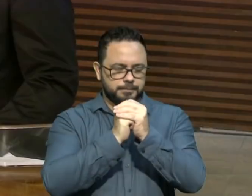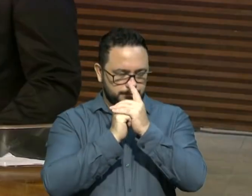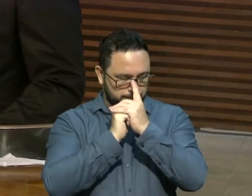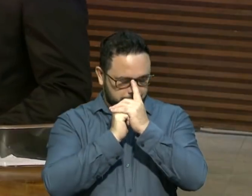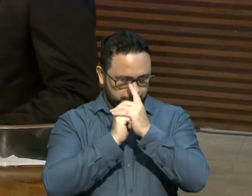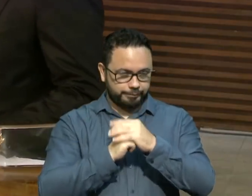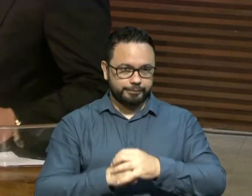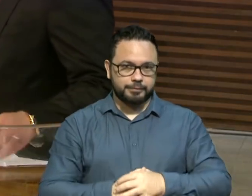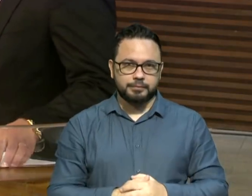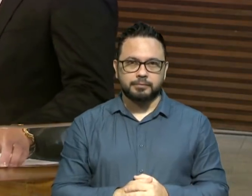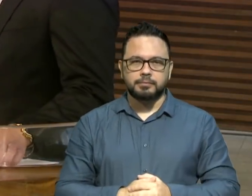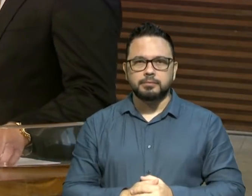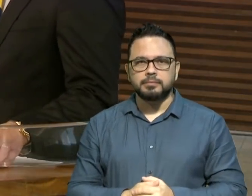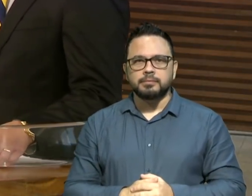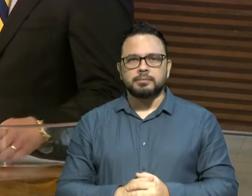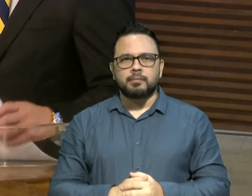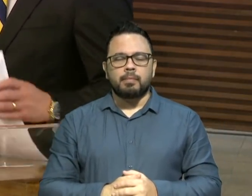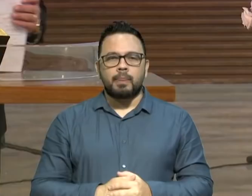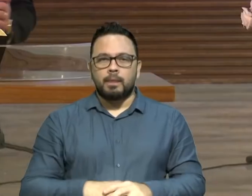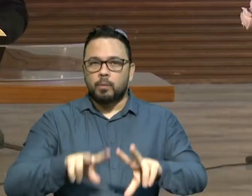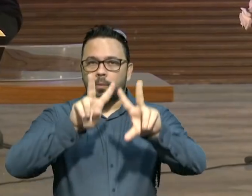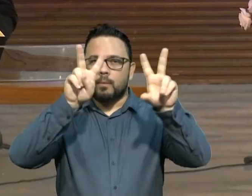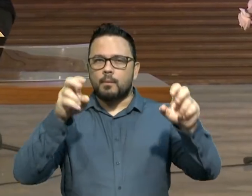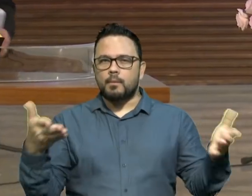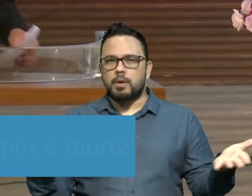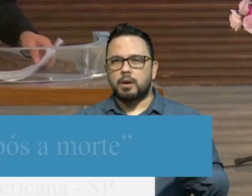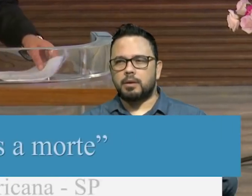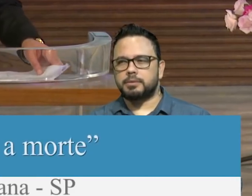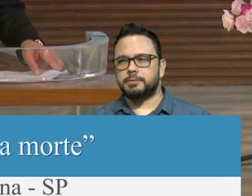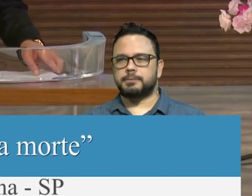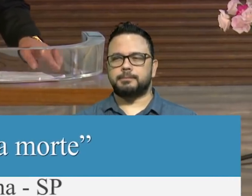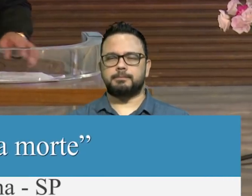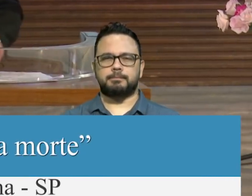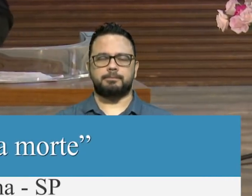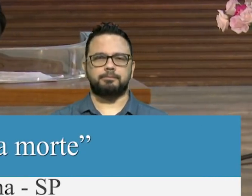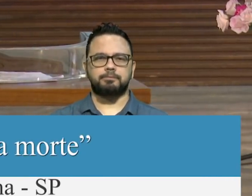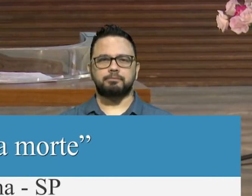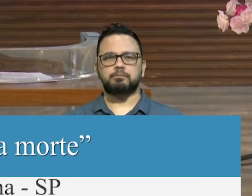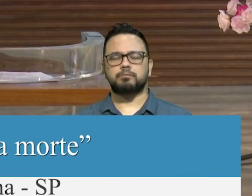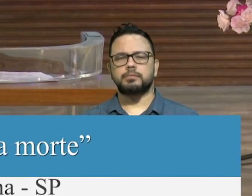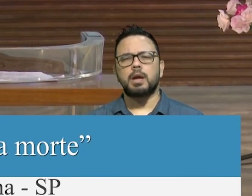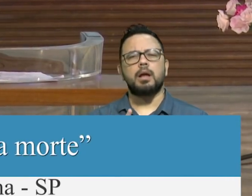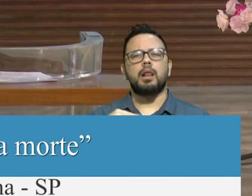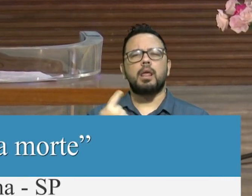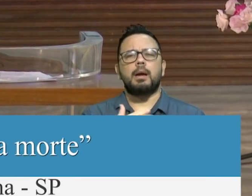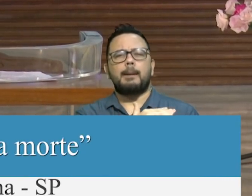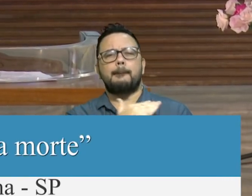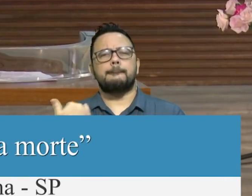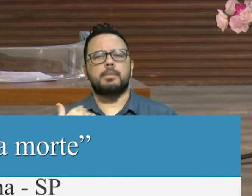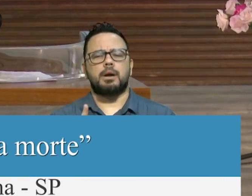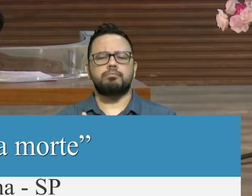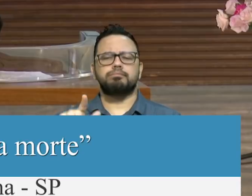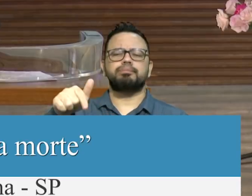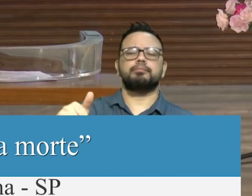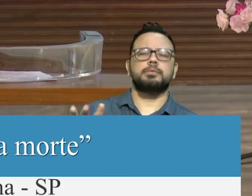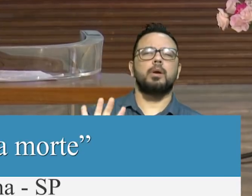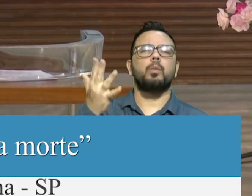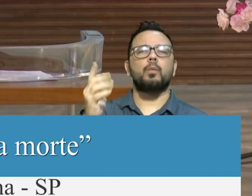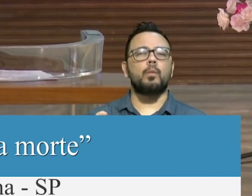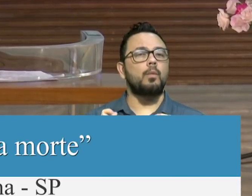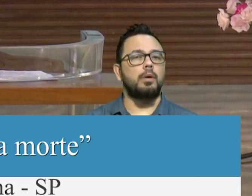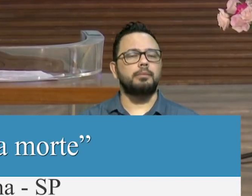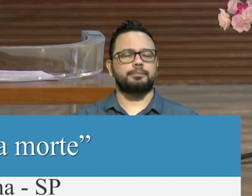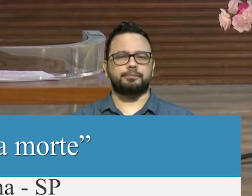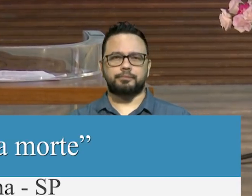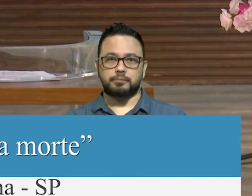é muito bem o título do seu irmão dessa amanhã para onde iremos após a morte pegue a palavra de